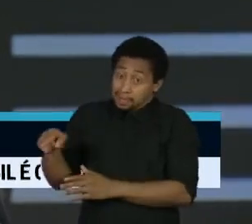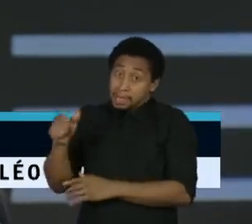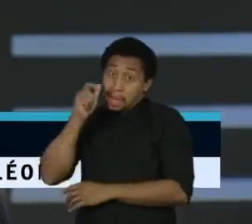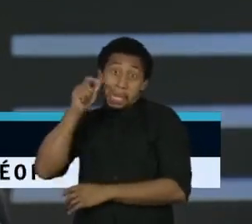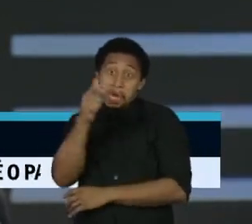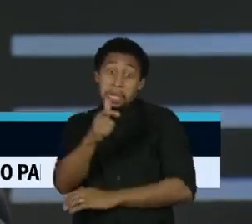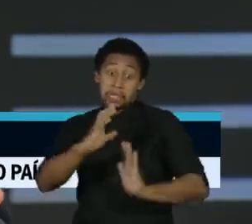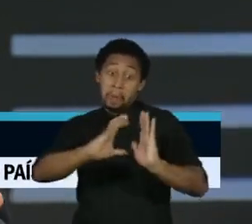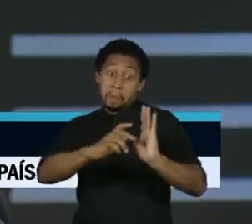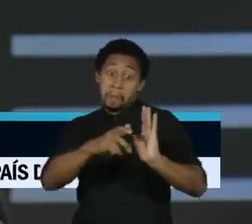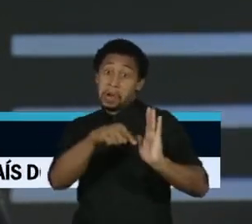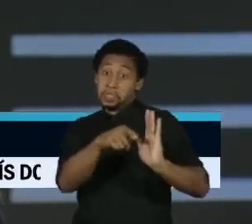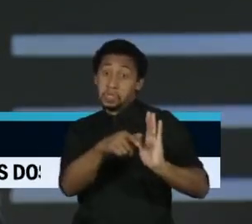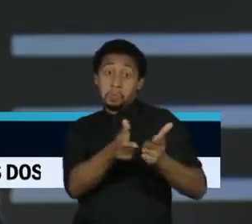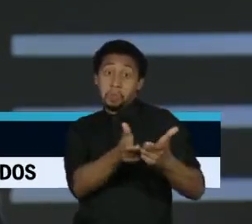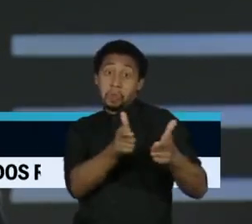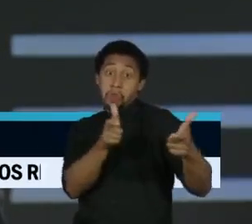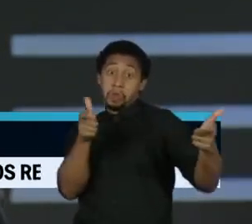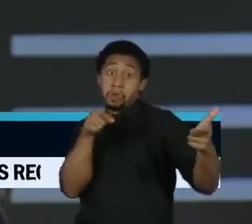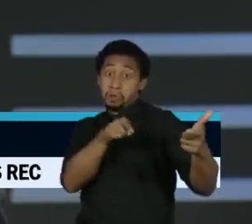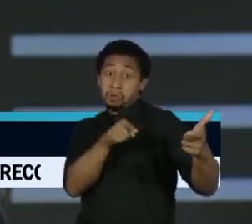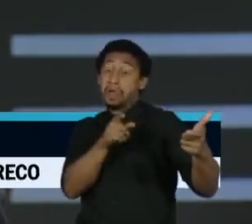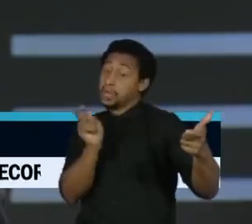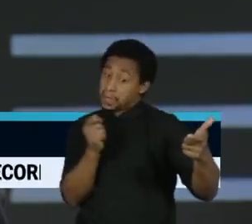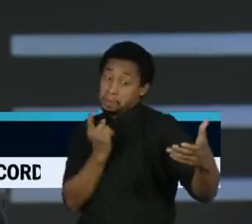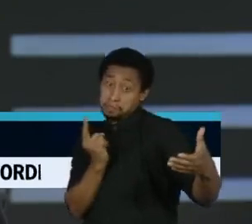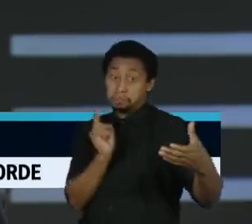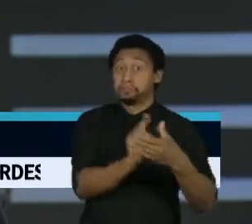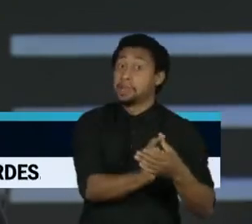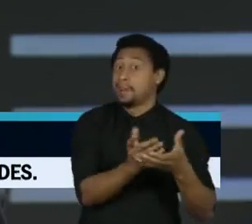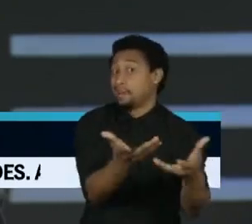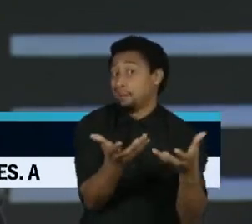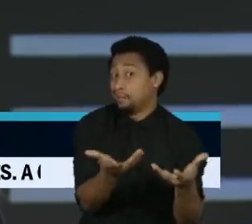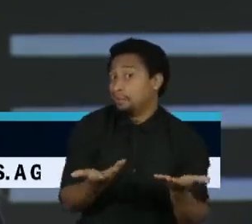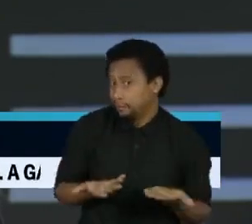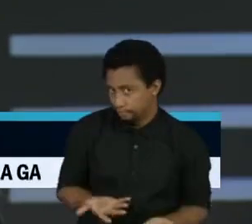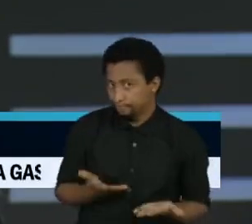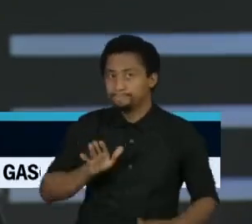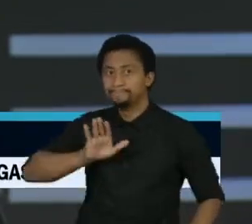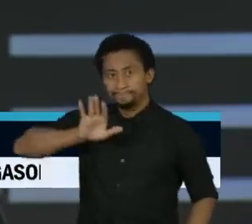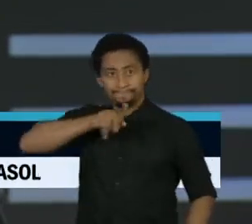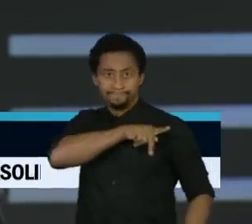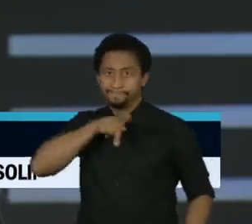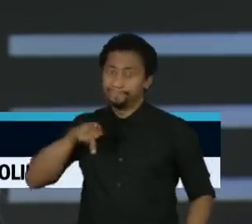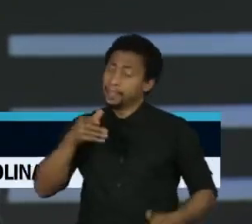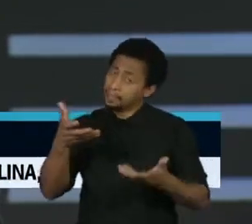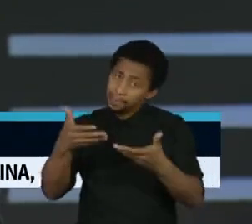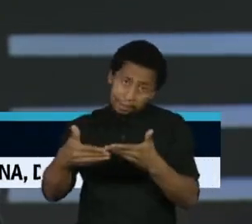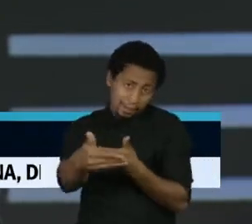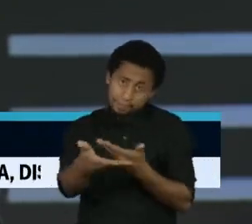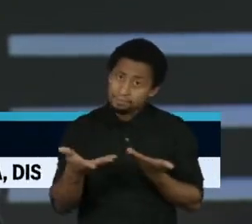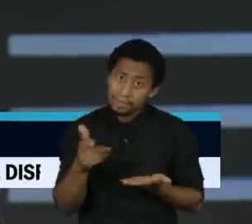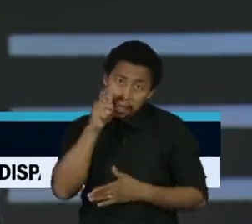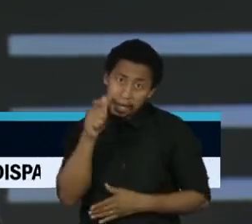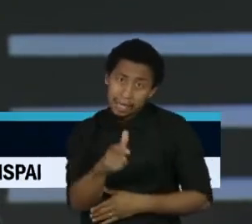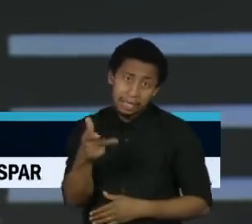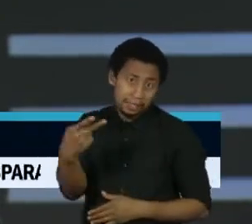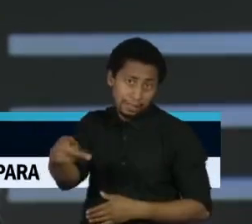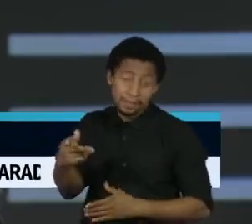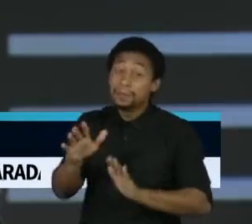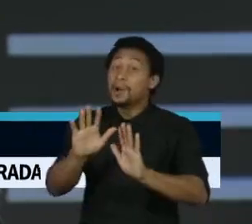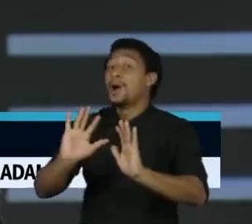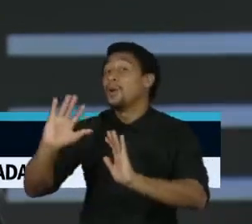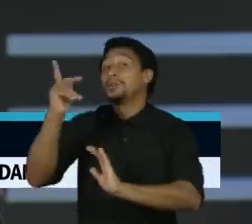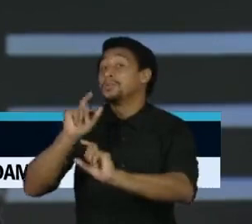expectativa de que ele com 9 com sete com oito por cento fosse chamado por uma possibilidade de ir lá na frente se candidata o que acontece o